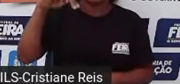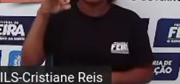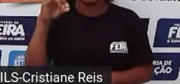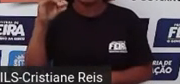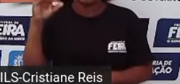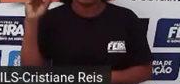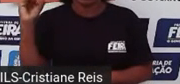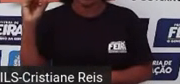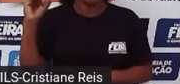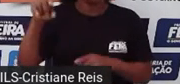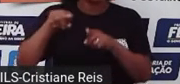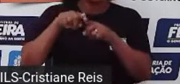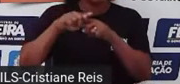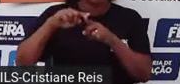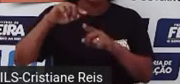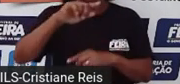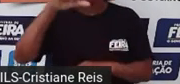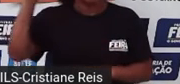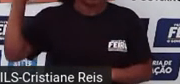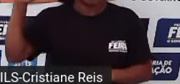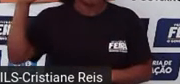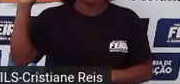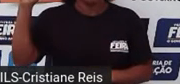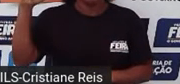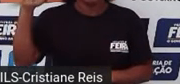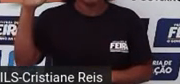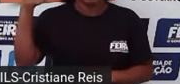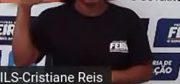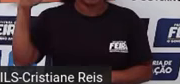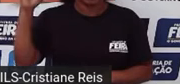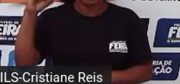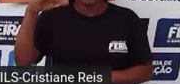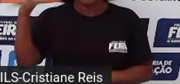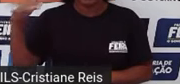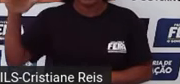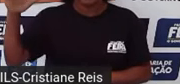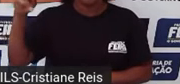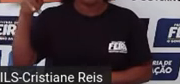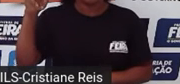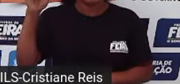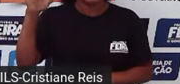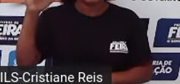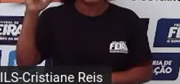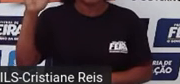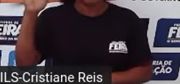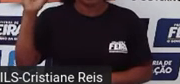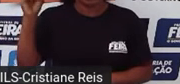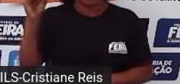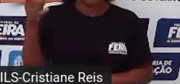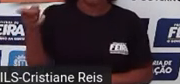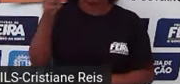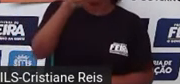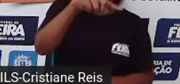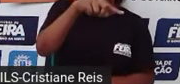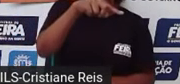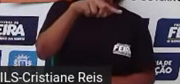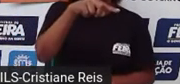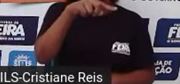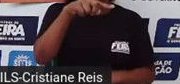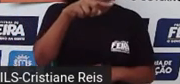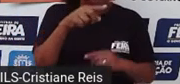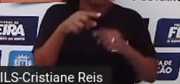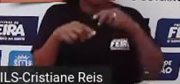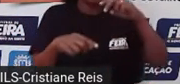Pacífico EA Oeste nós temos né a nível de limite nós temos a Europa nós temos aqui os